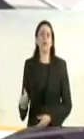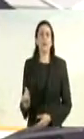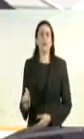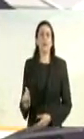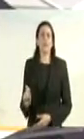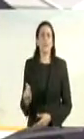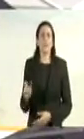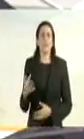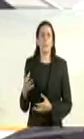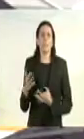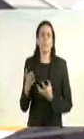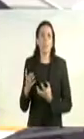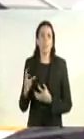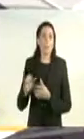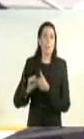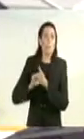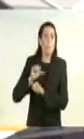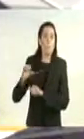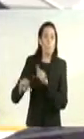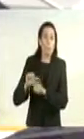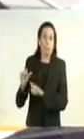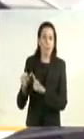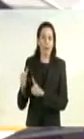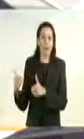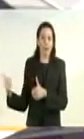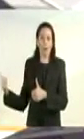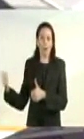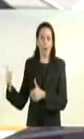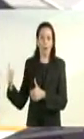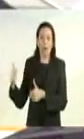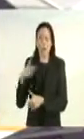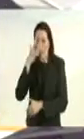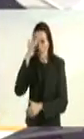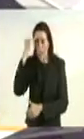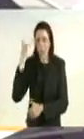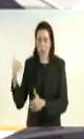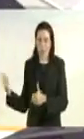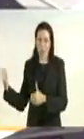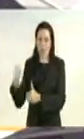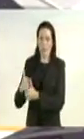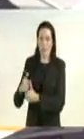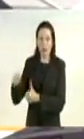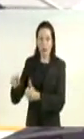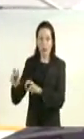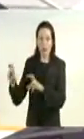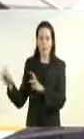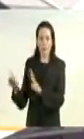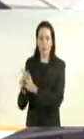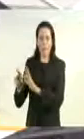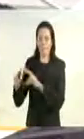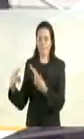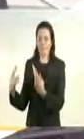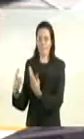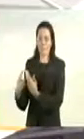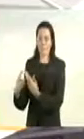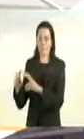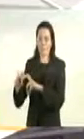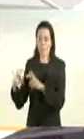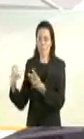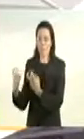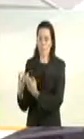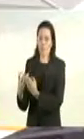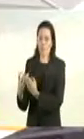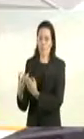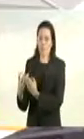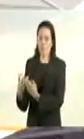Conselho, cancelar, anular os atos que ali foram feitos, que são atos irregulares, nós não vamos